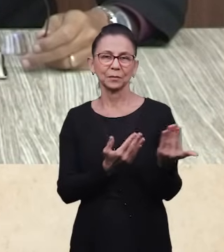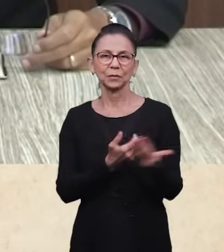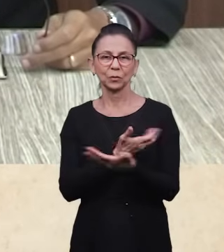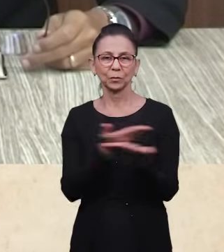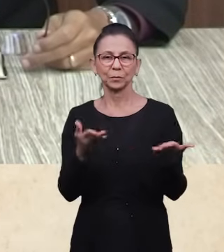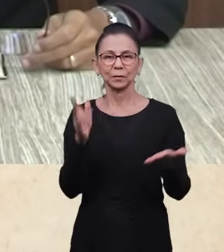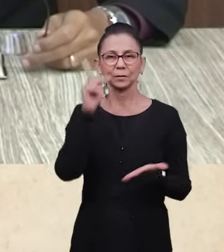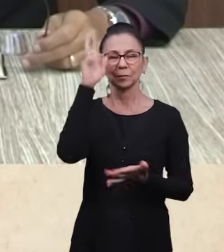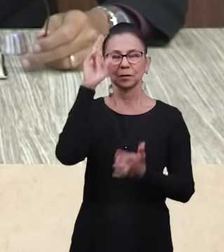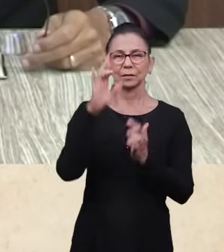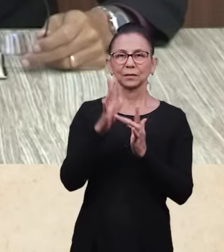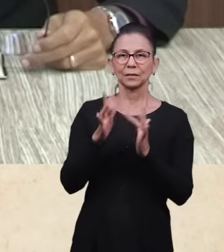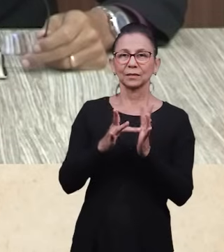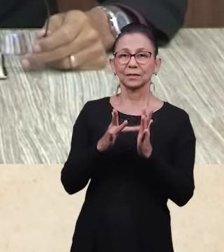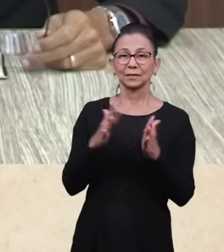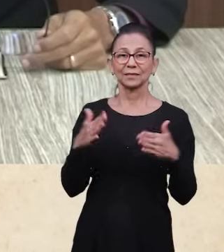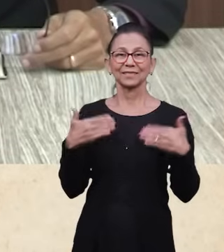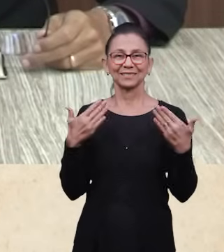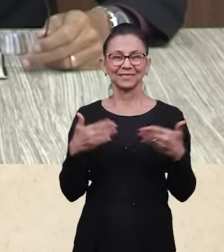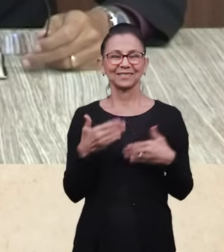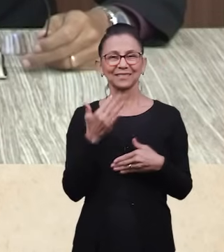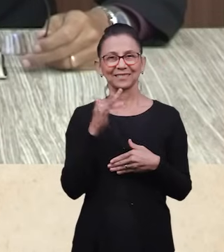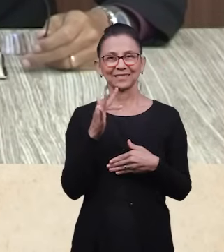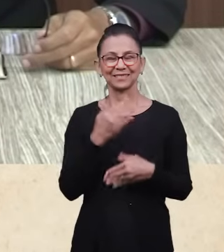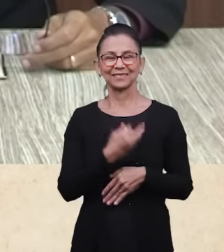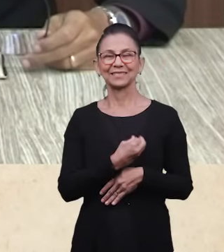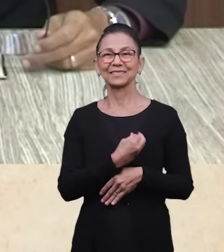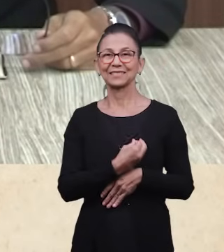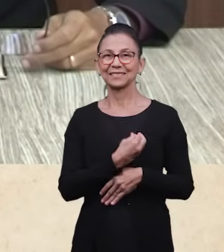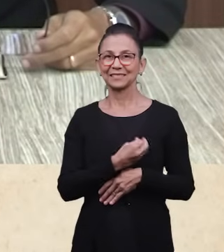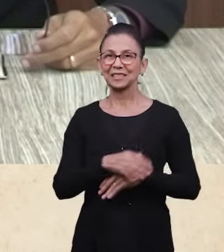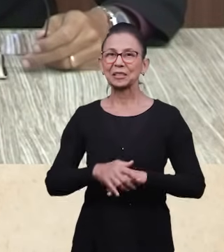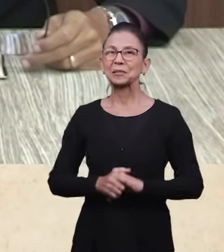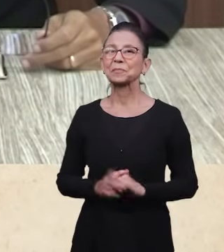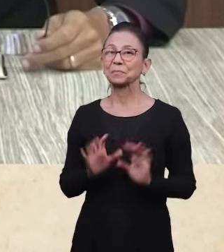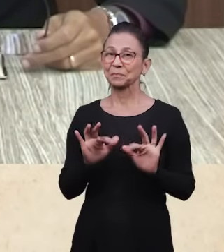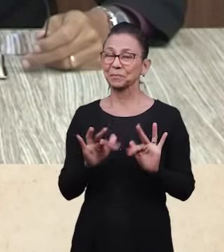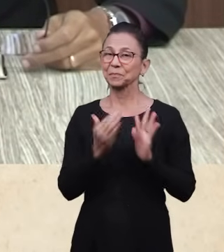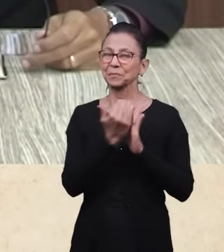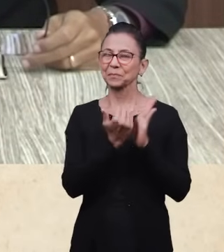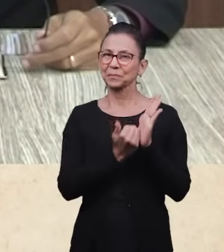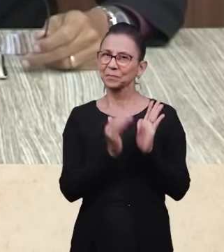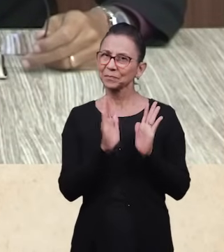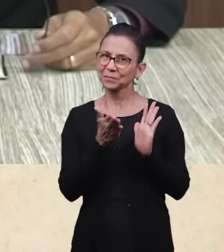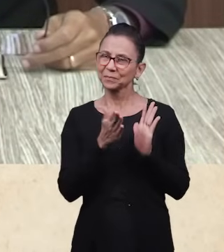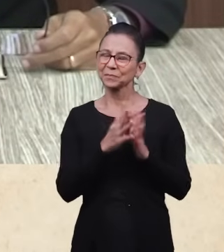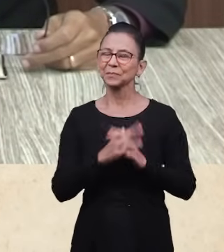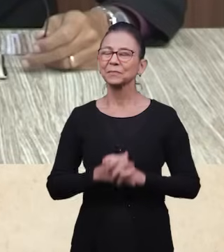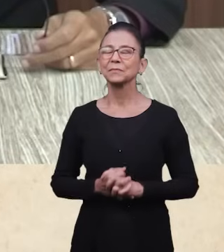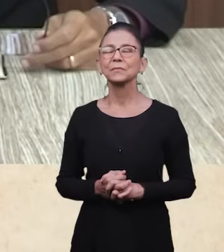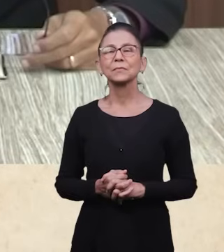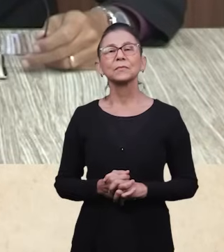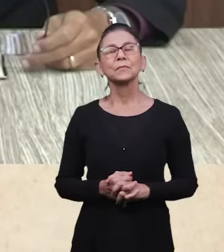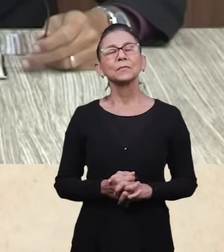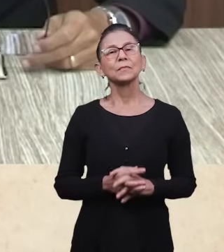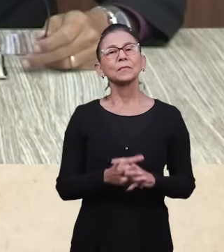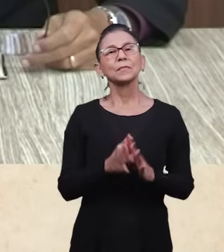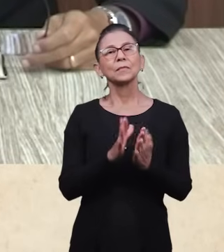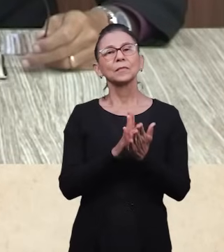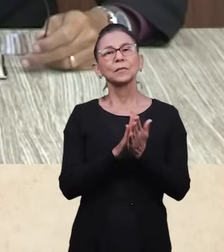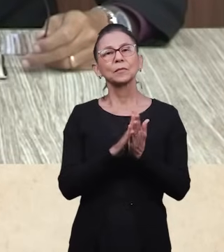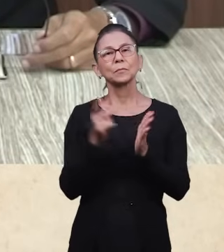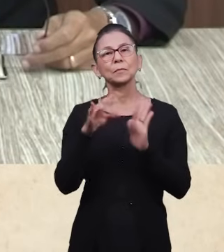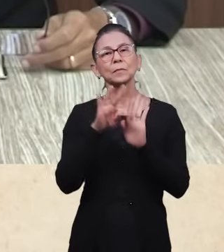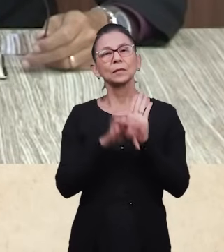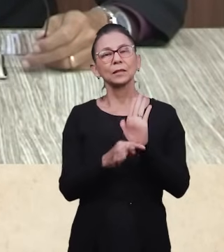Senhor Jesus. Eu estou muito alegre de poder ter essa breve participação agora no encerramento do programa e gostaria de deixar